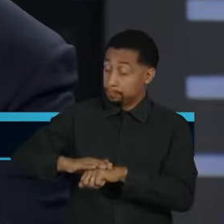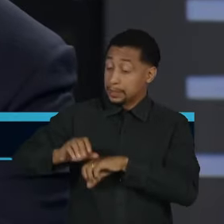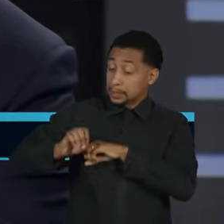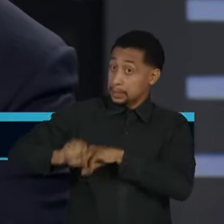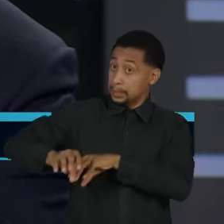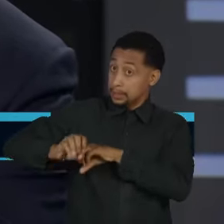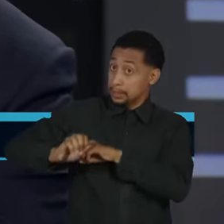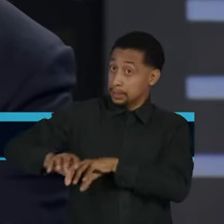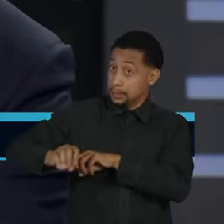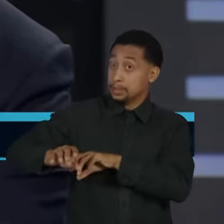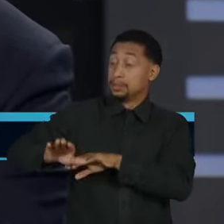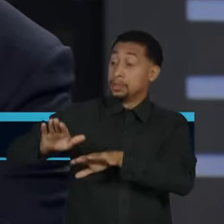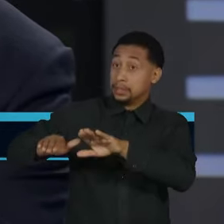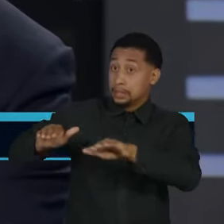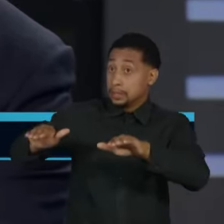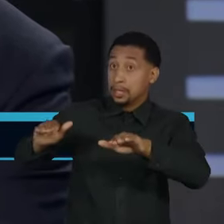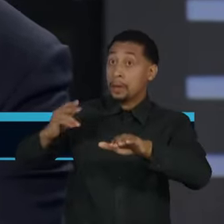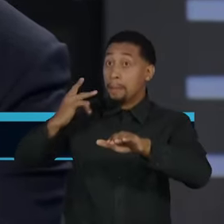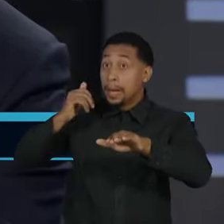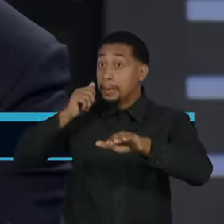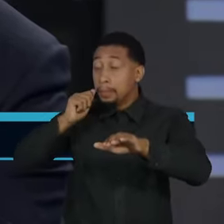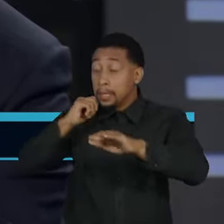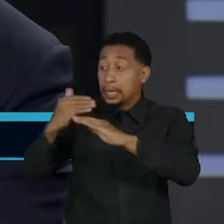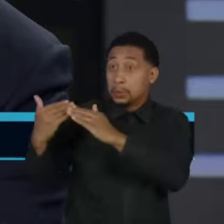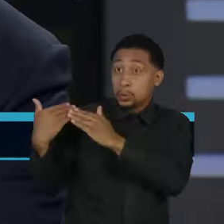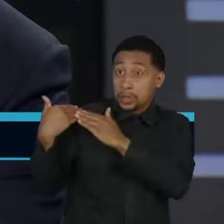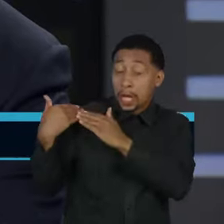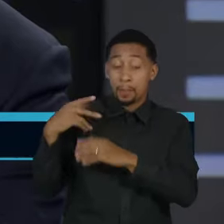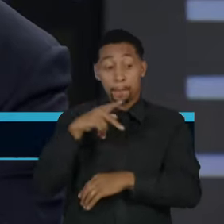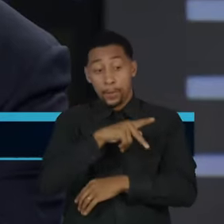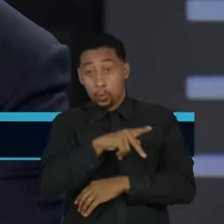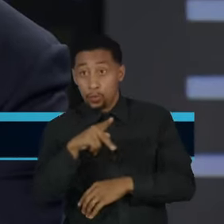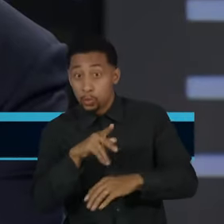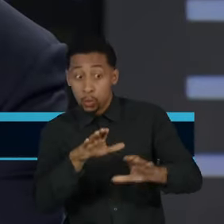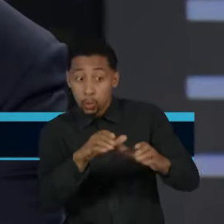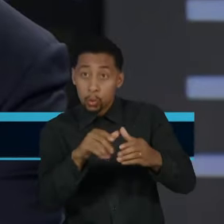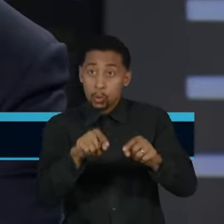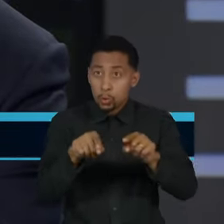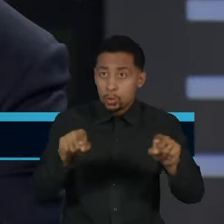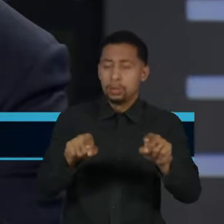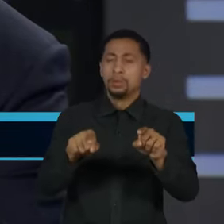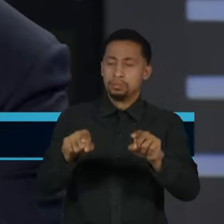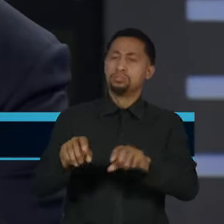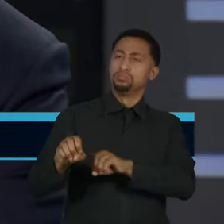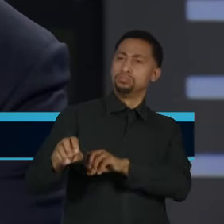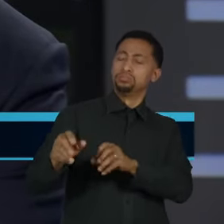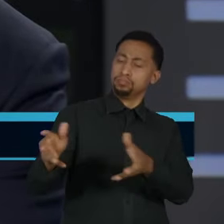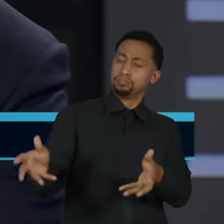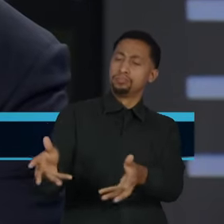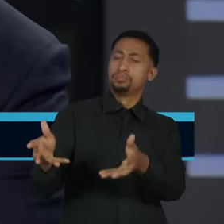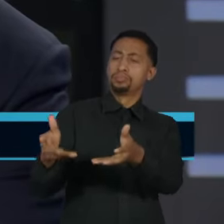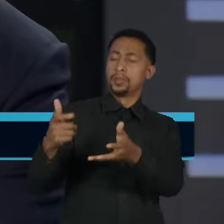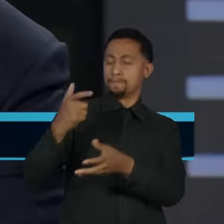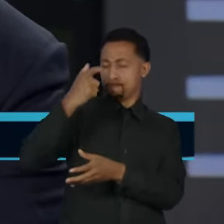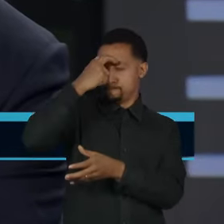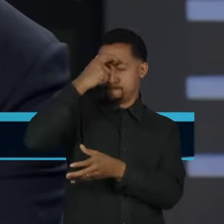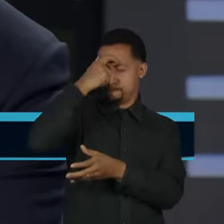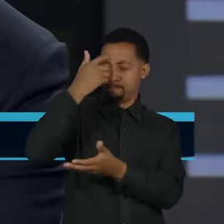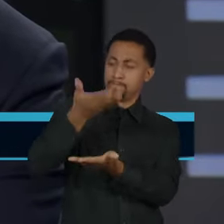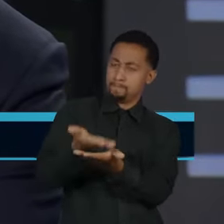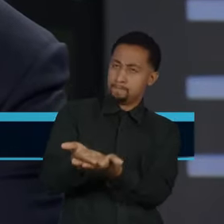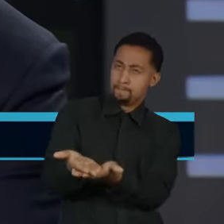os pais, os educadores, os responsáveis, para qualificar e orientar esse jovem de como é que ele deve proceder e